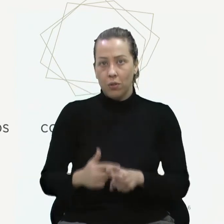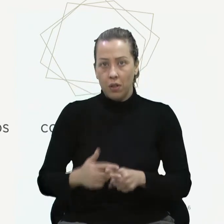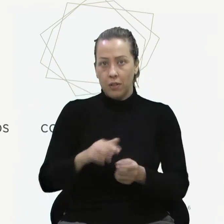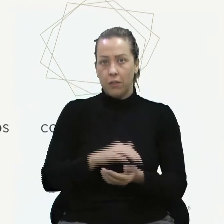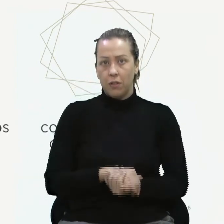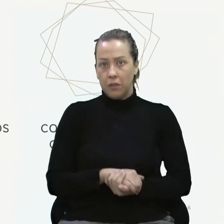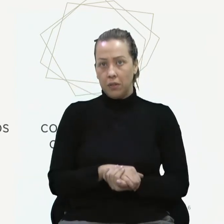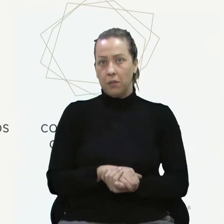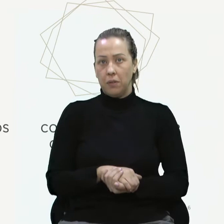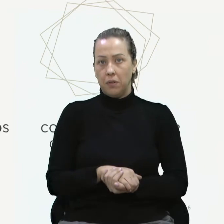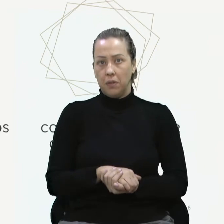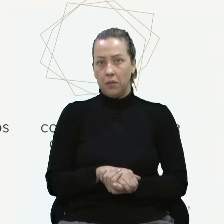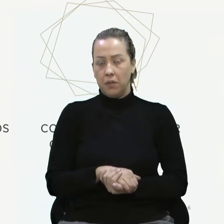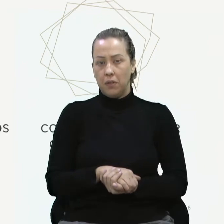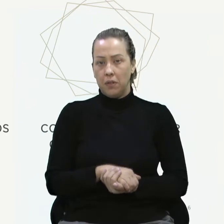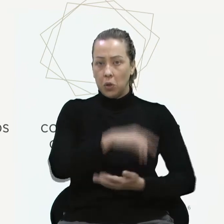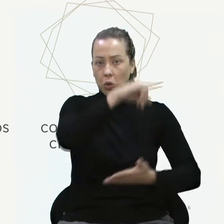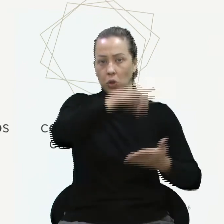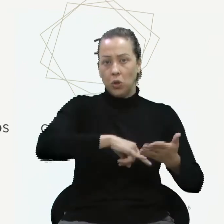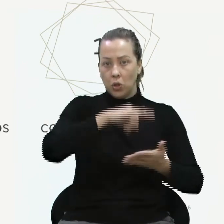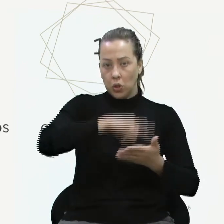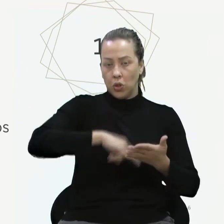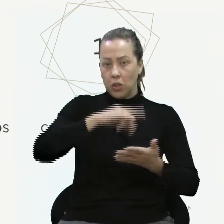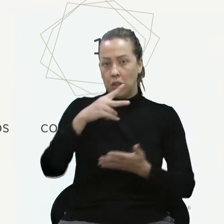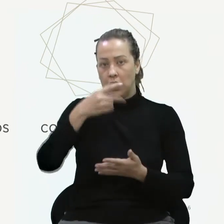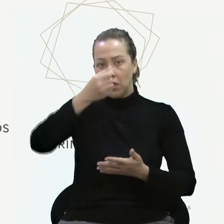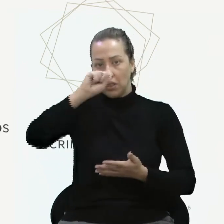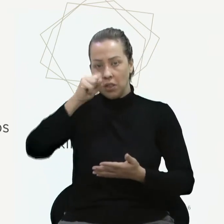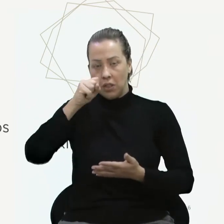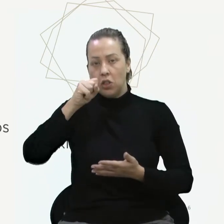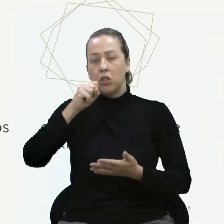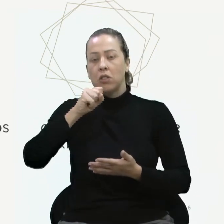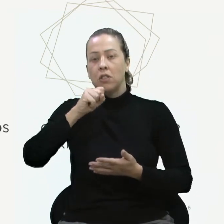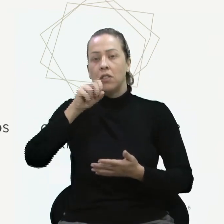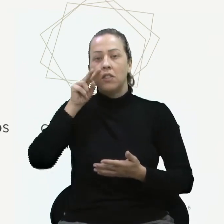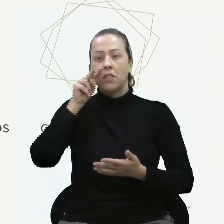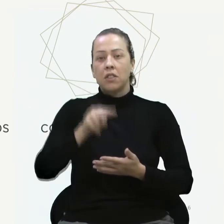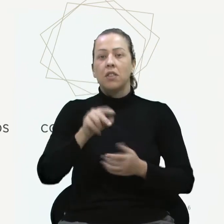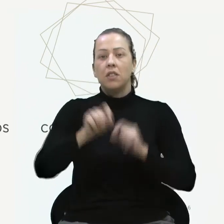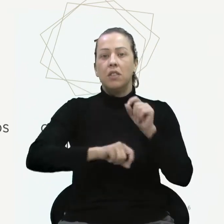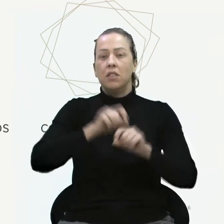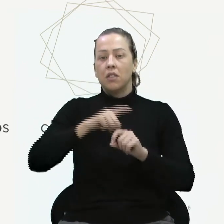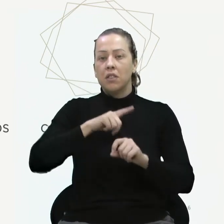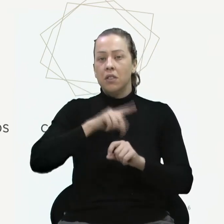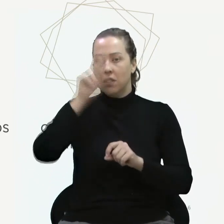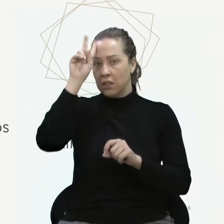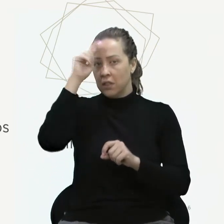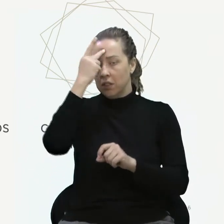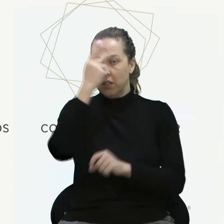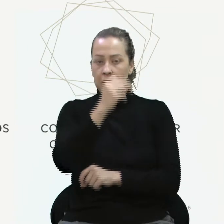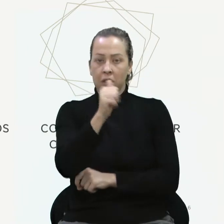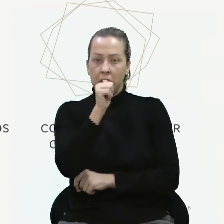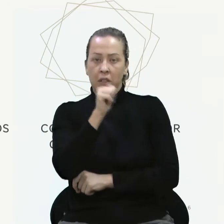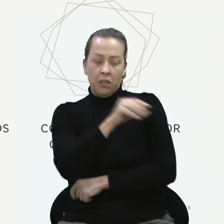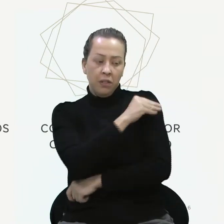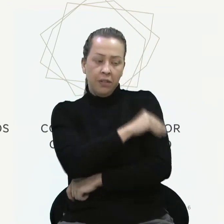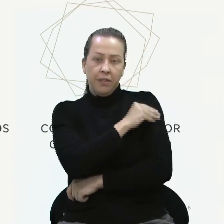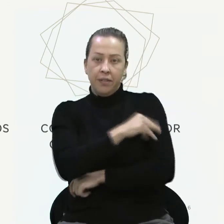outra... Documentos recolhidos, 28 condutores flagrados sob influência de álcool,